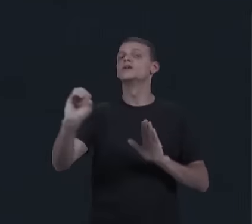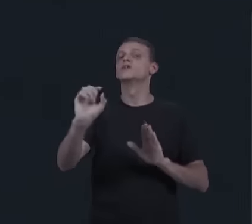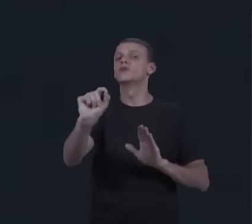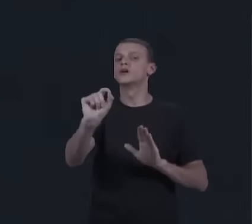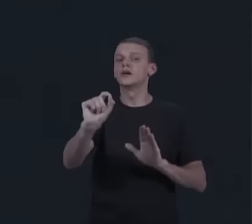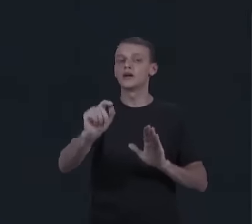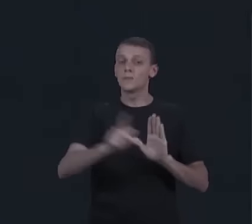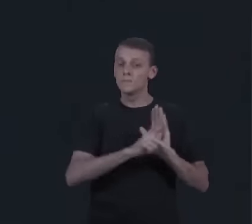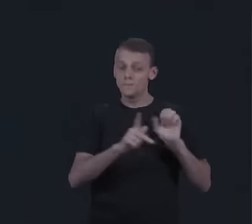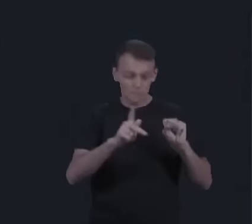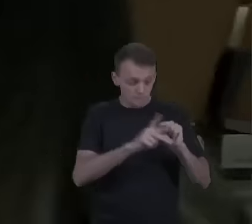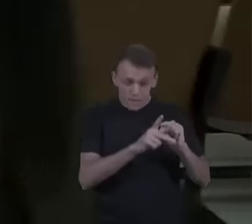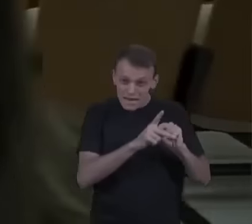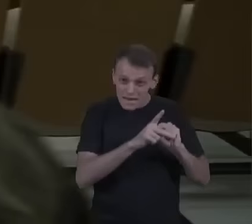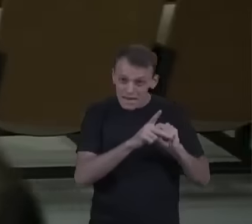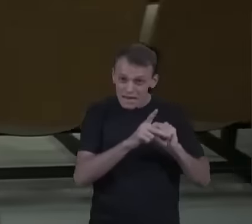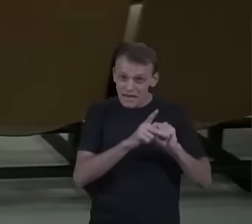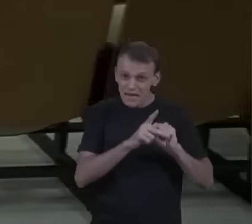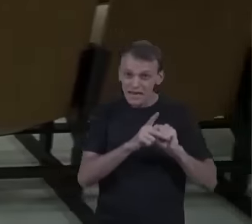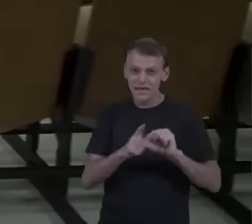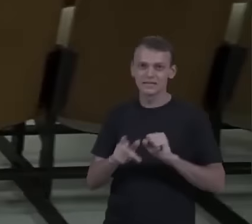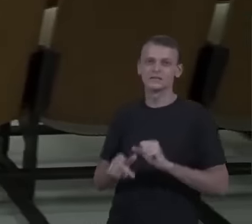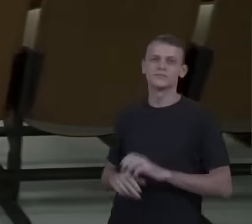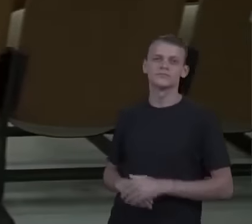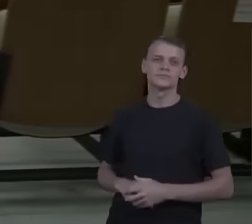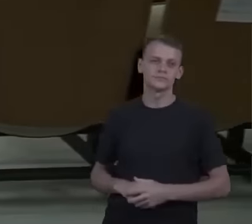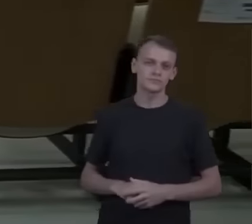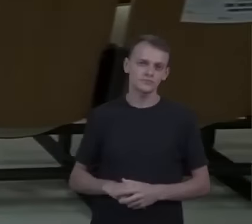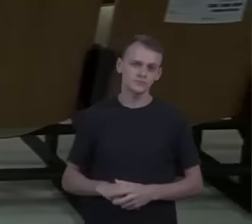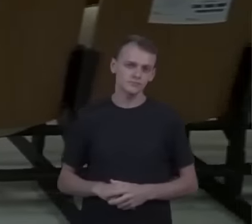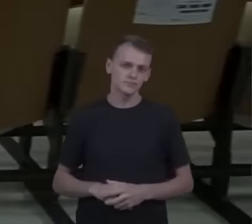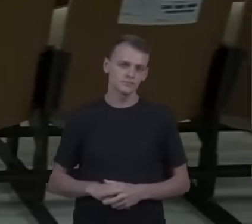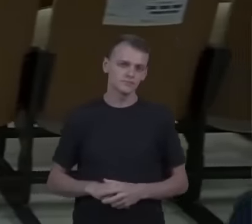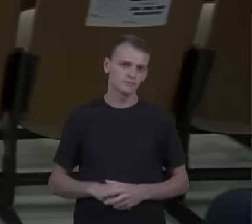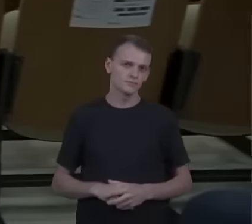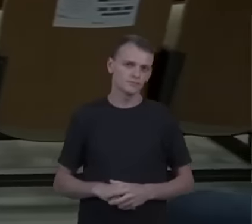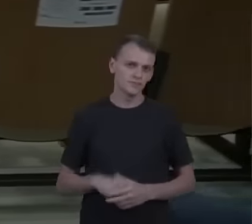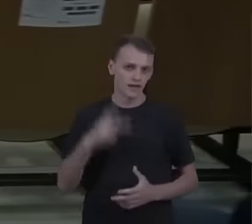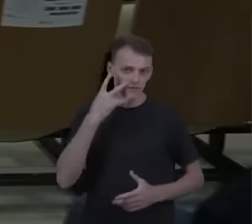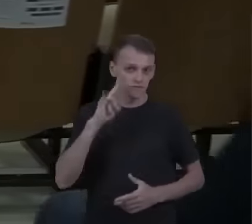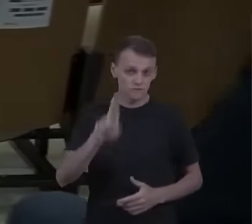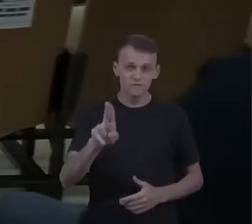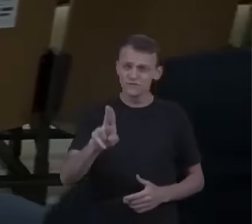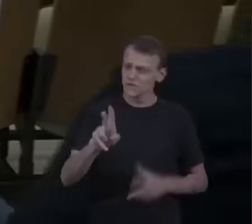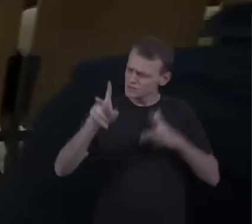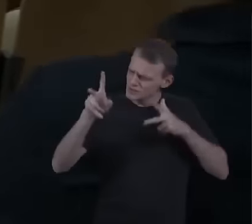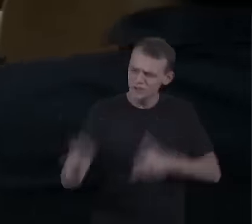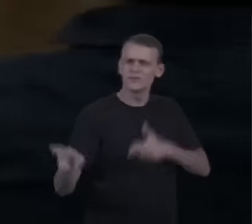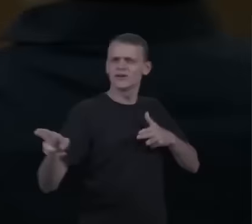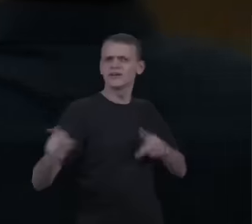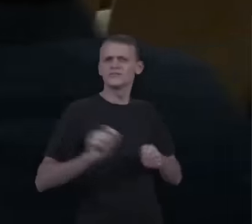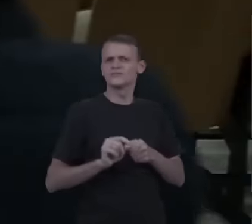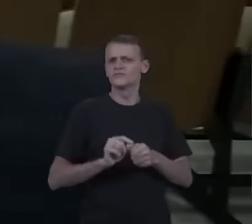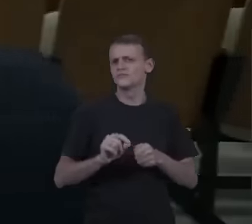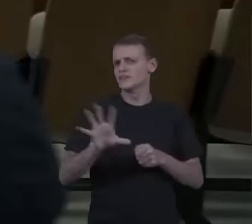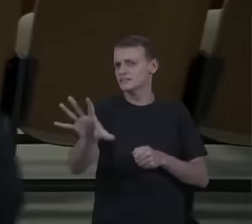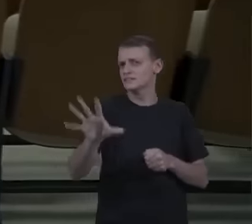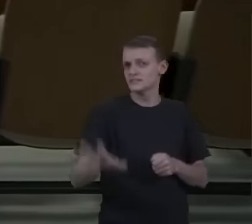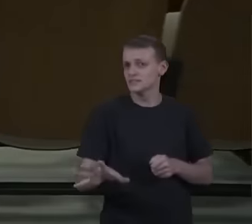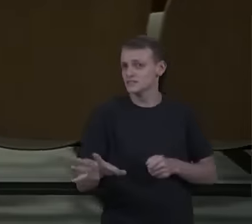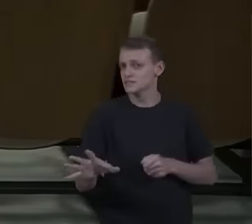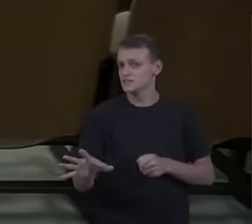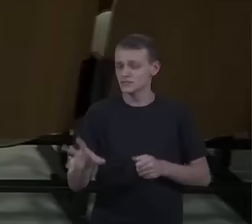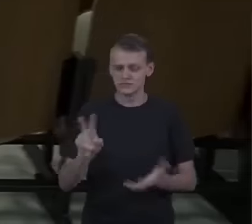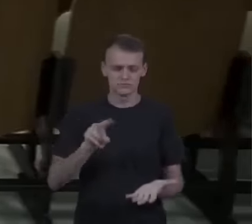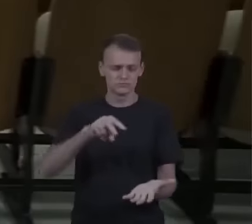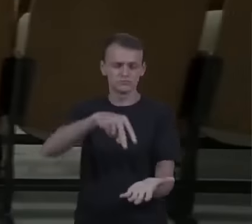Pedro, depois de ver Jesus fazer aquilo com aquela menina, fez a mesma coisa. Chegou